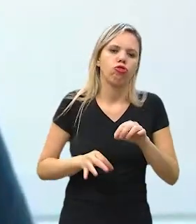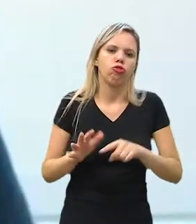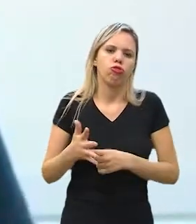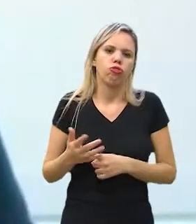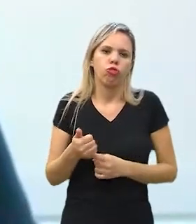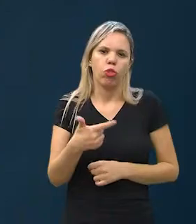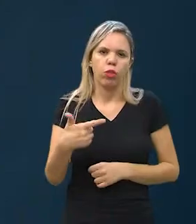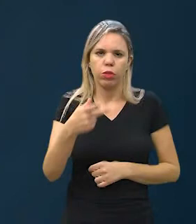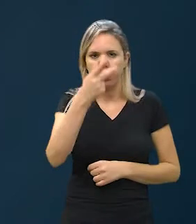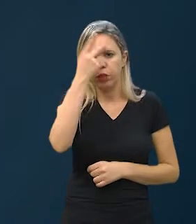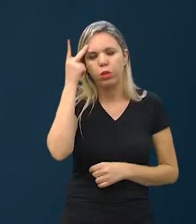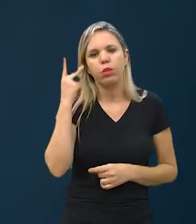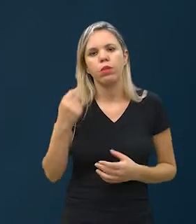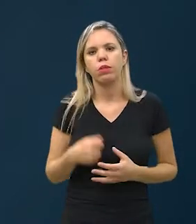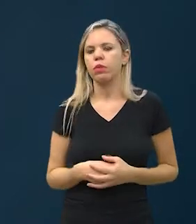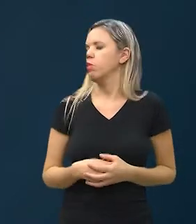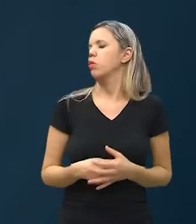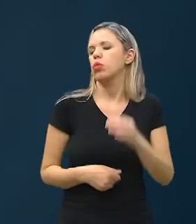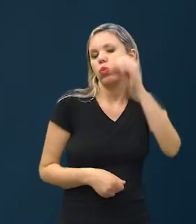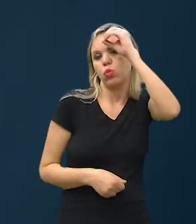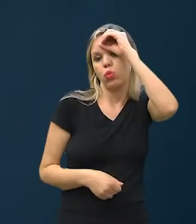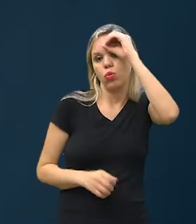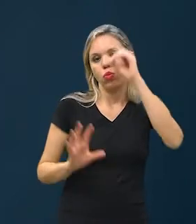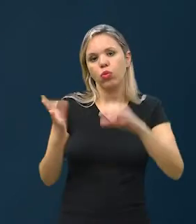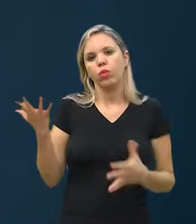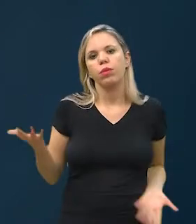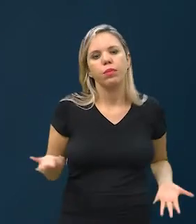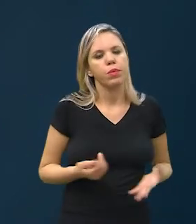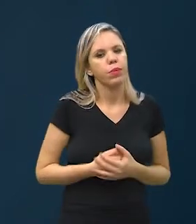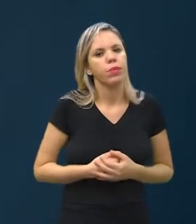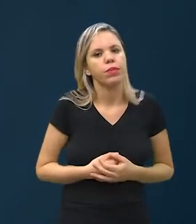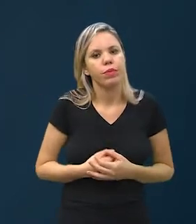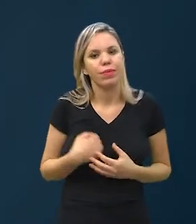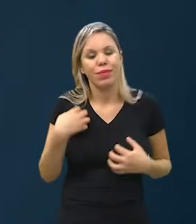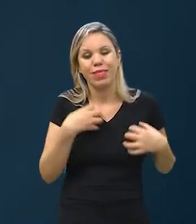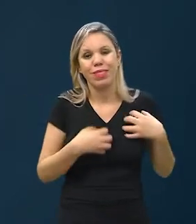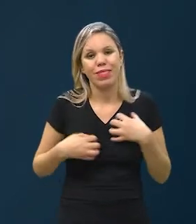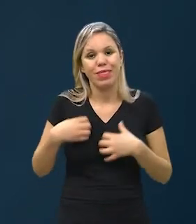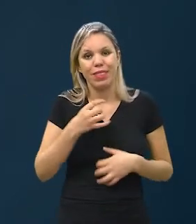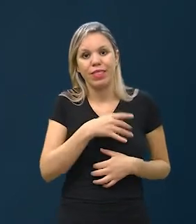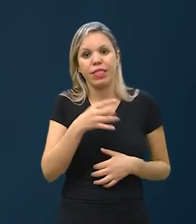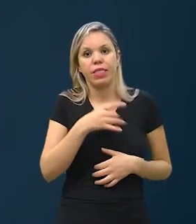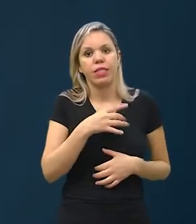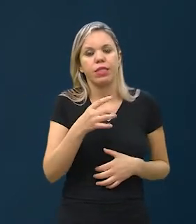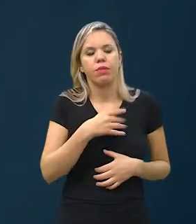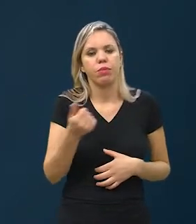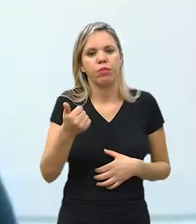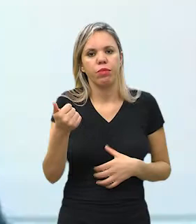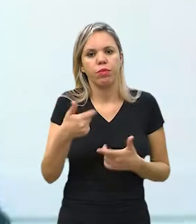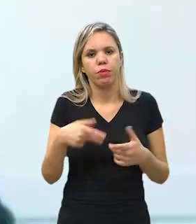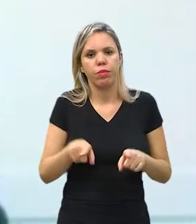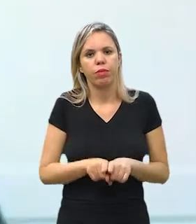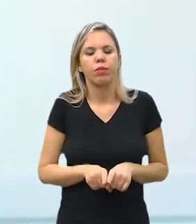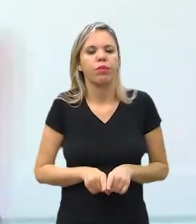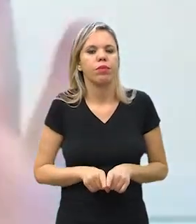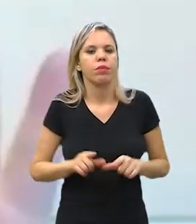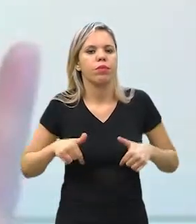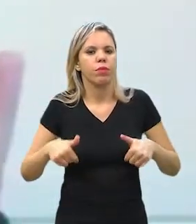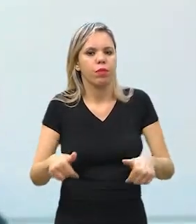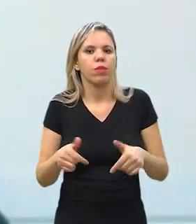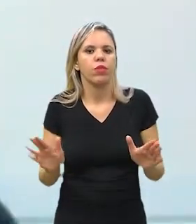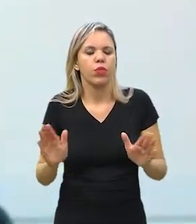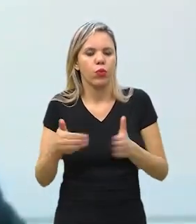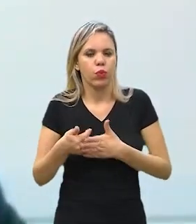fechei porque a gente tem uma equipe de 12 pessoas. Eu não sabia o que ia acontecer, eu fiquei com muito medo. Então a minha